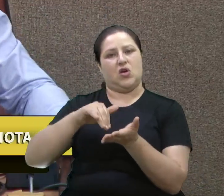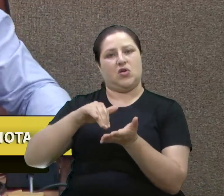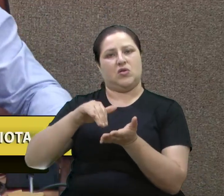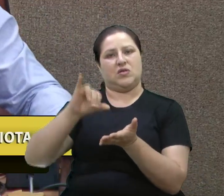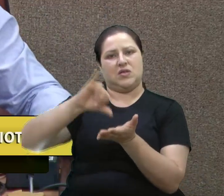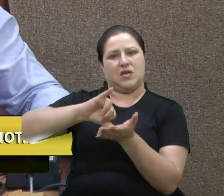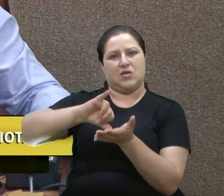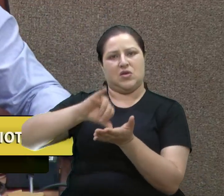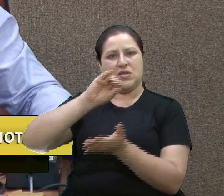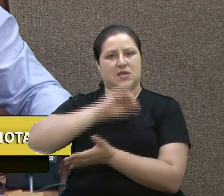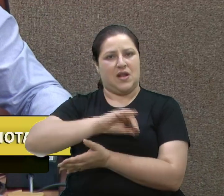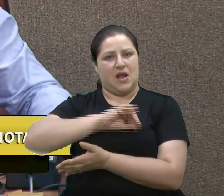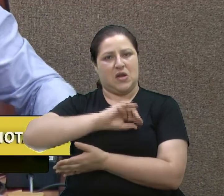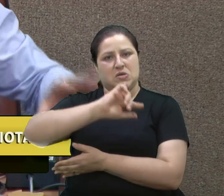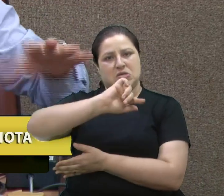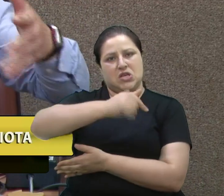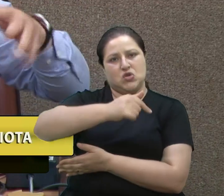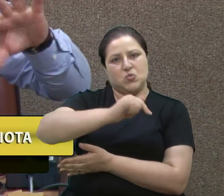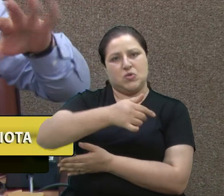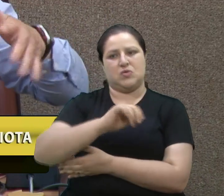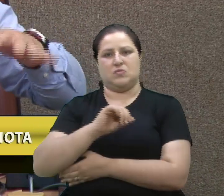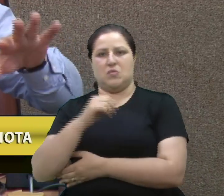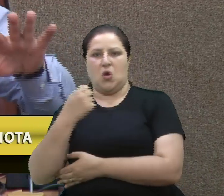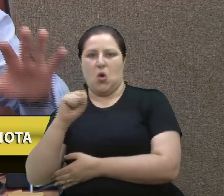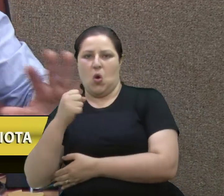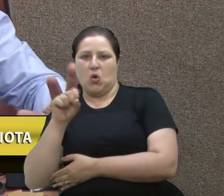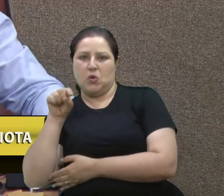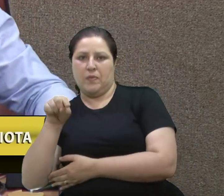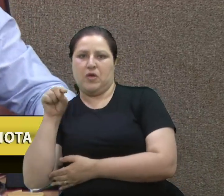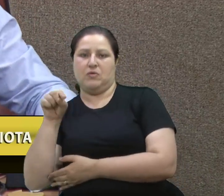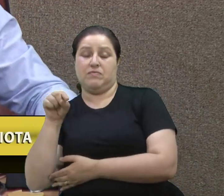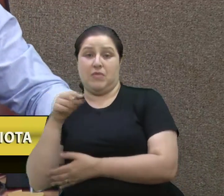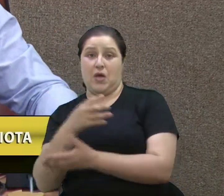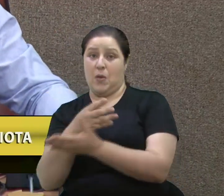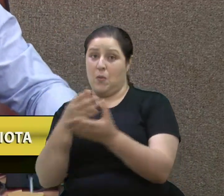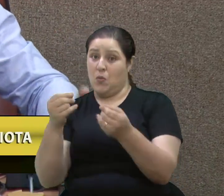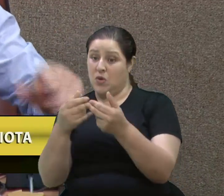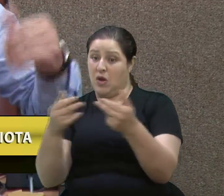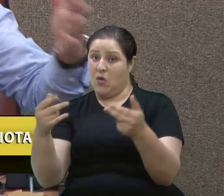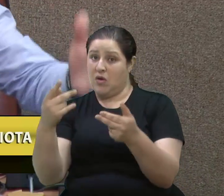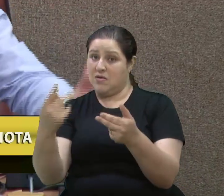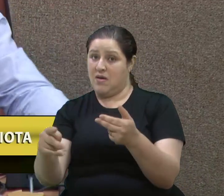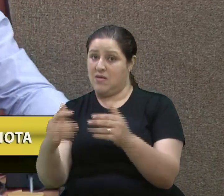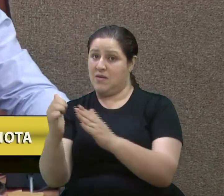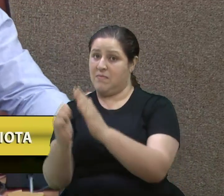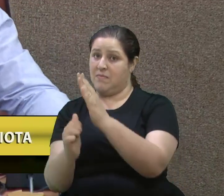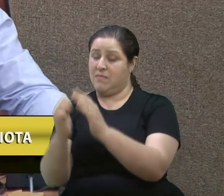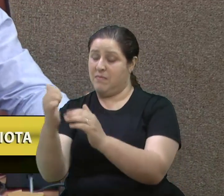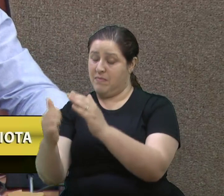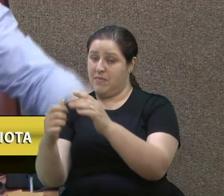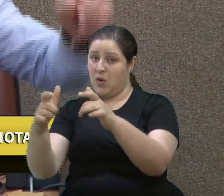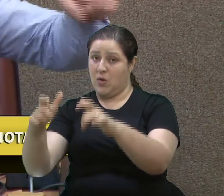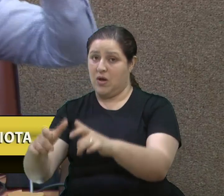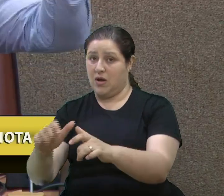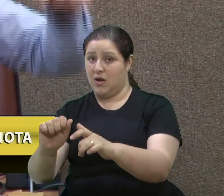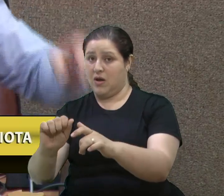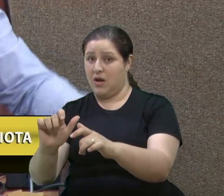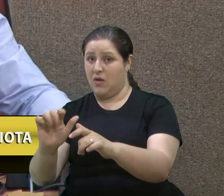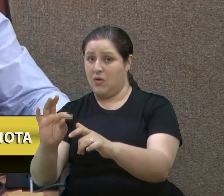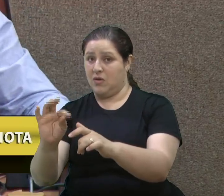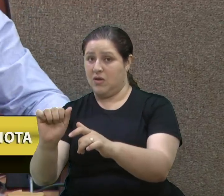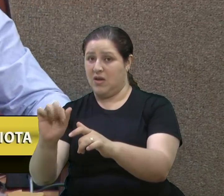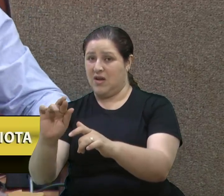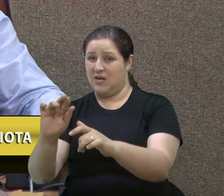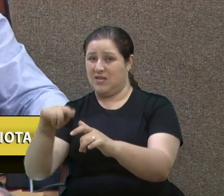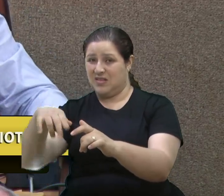8. Então, tem muita coisa aí nessa autarquia aí que nós vamos discutir daqui para frente. Começando por